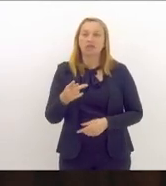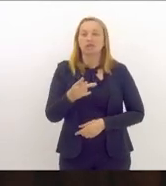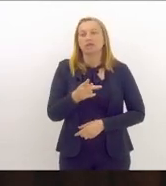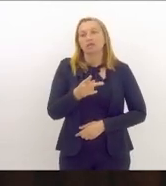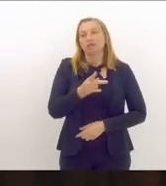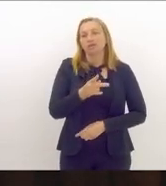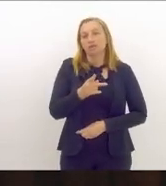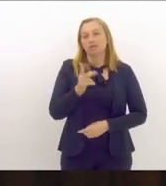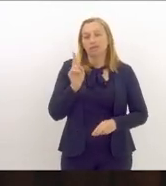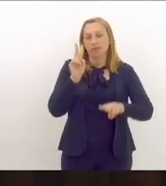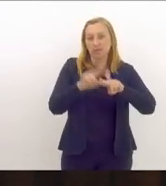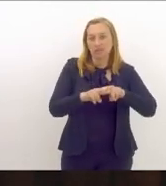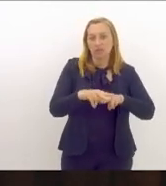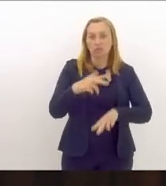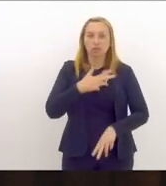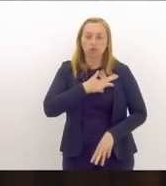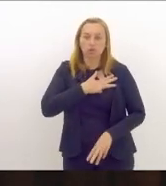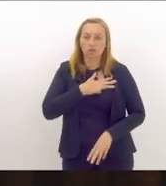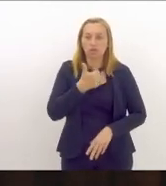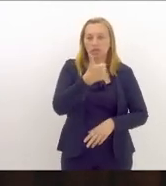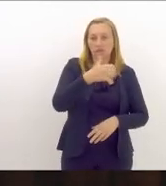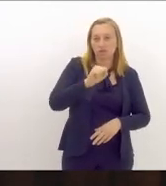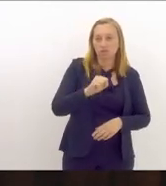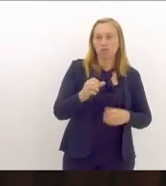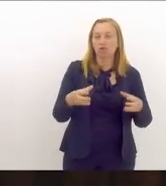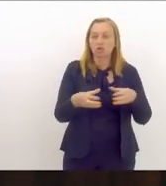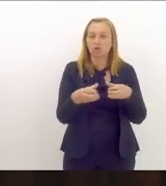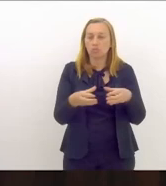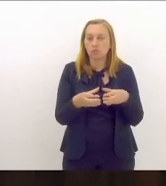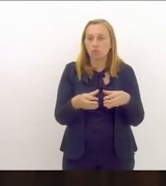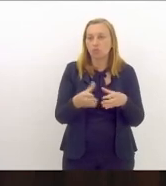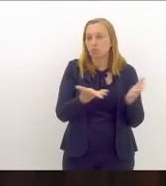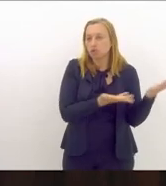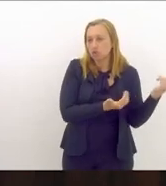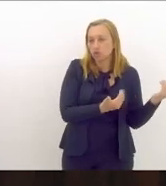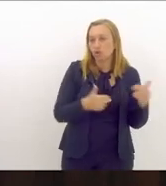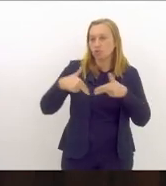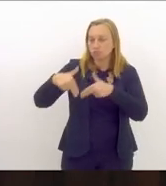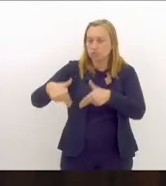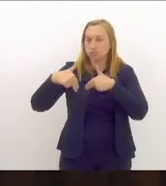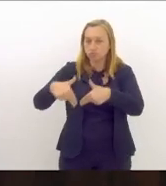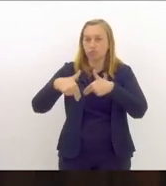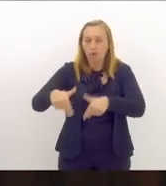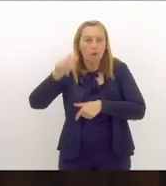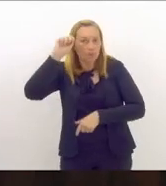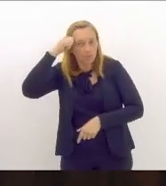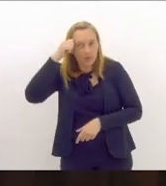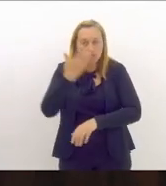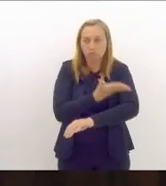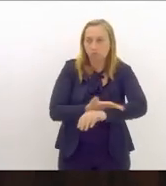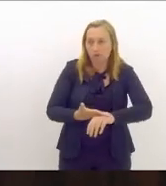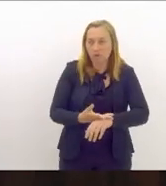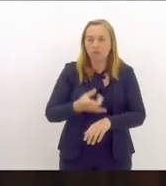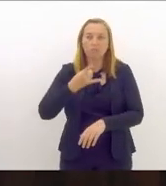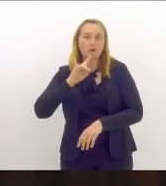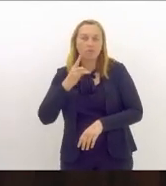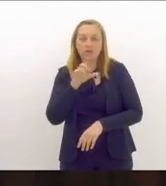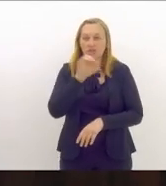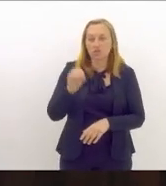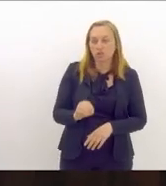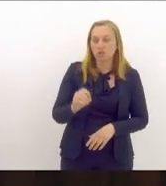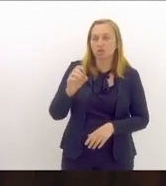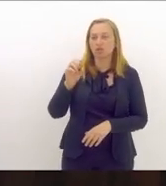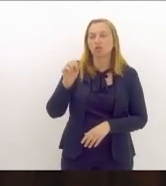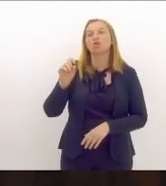em 18. Grupos de jovens politizados, militantes, pretos, brancos, pardos, bebedores da Zona Norte, da